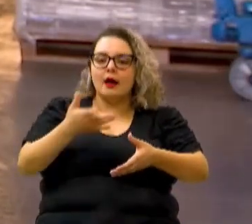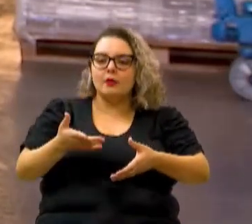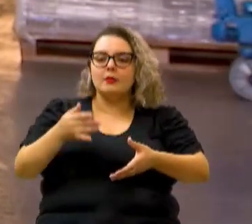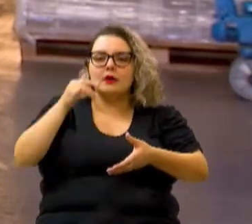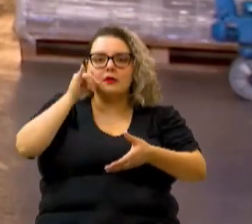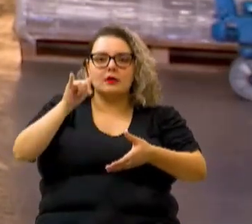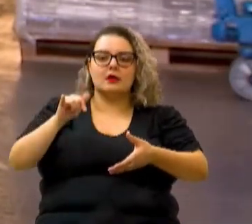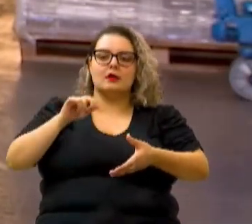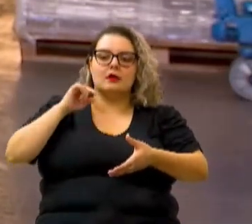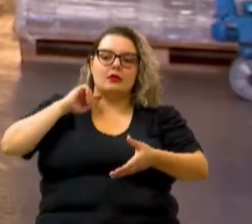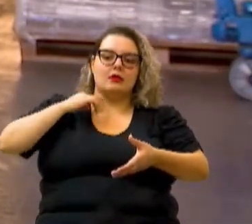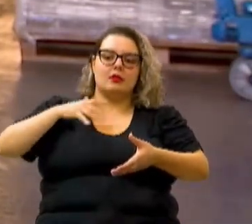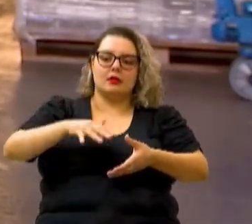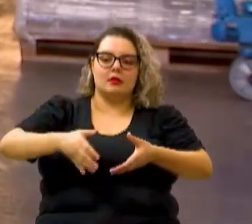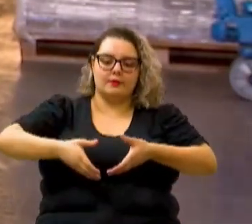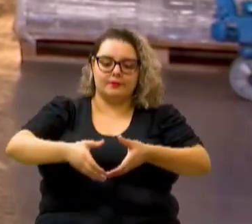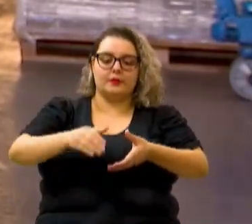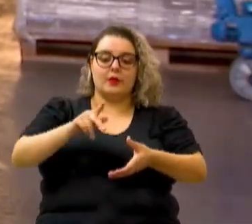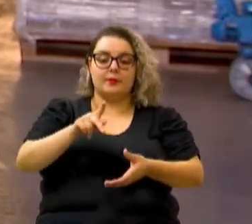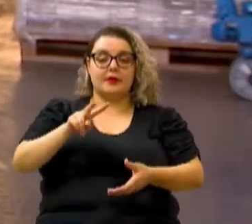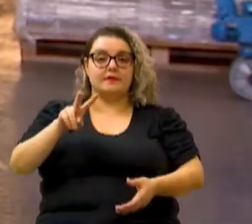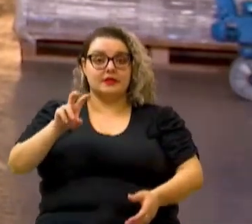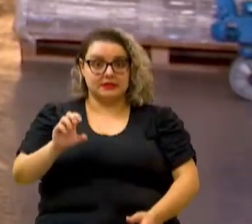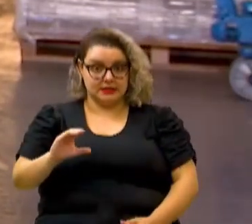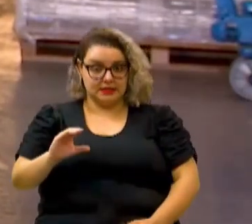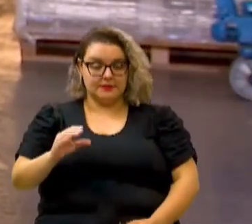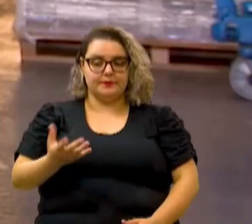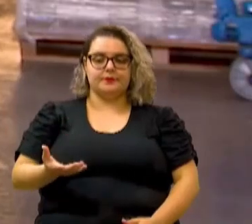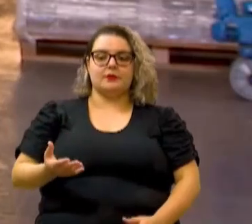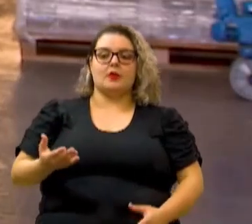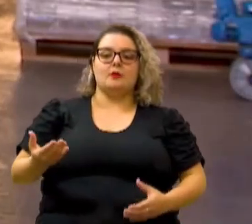evitar a contaminação da água, a gente usa cano de